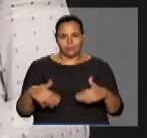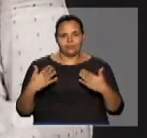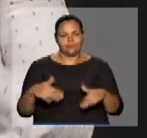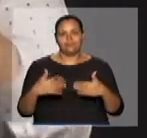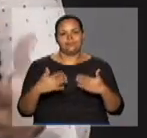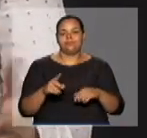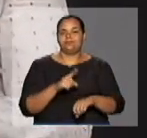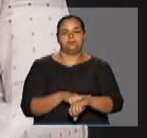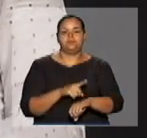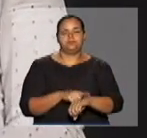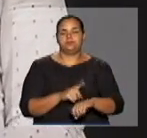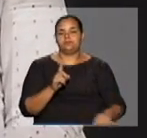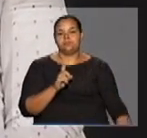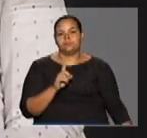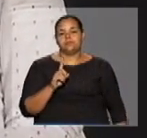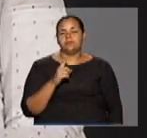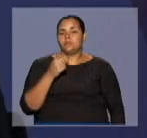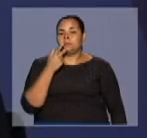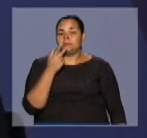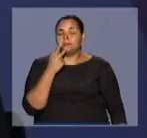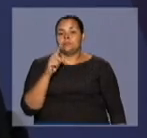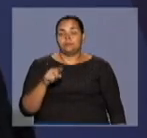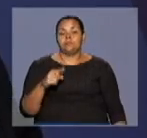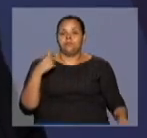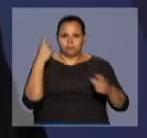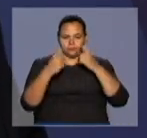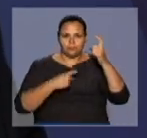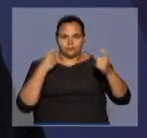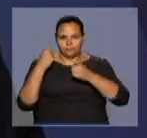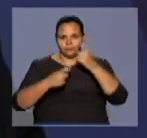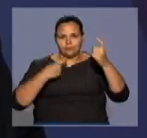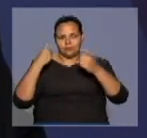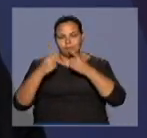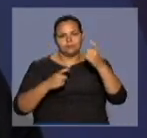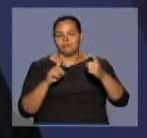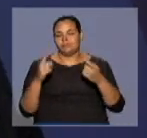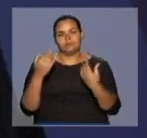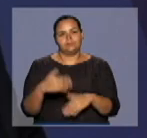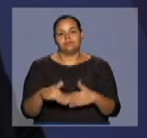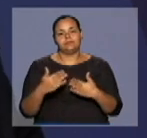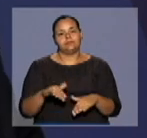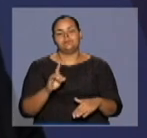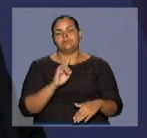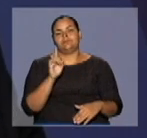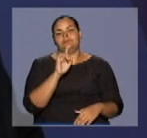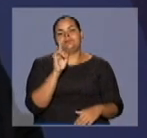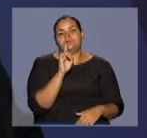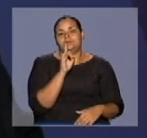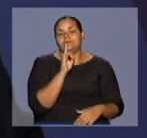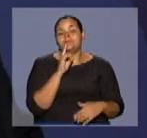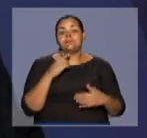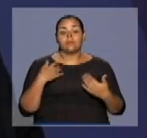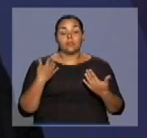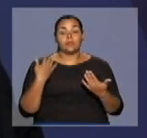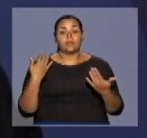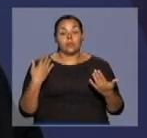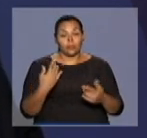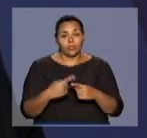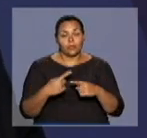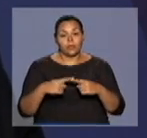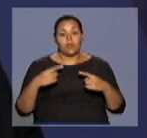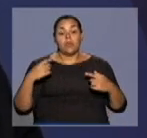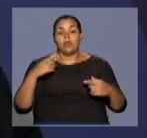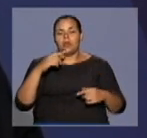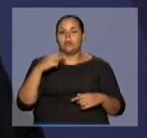pânico nesse momento, né? Olha, eu diria que é motivo de preocupação, uhum, não de pânico. Uhum. As autoridades